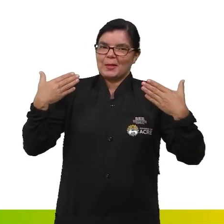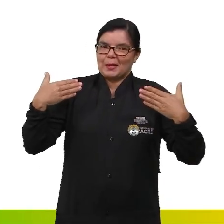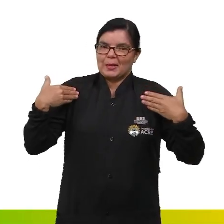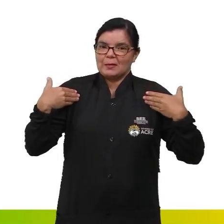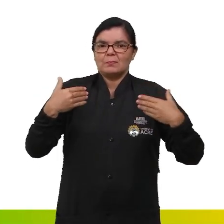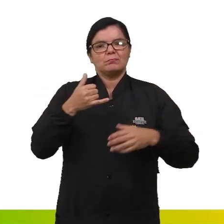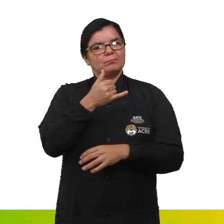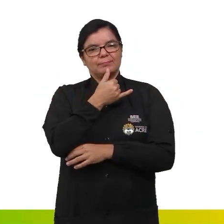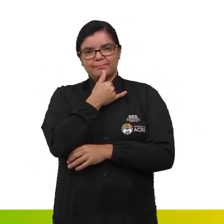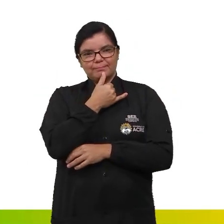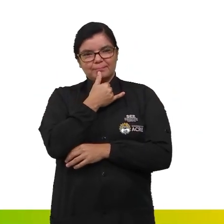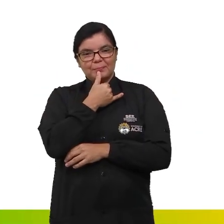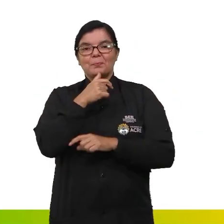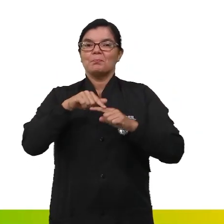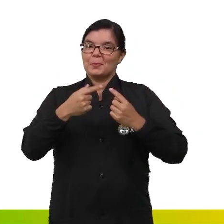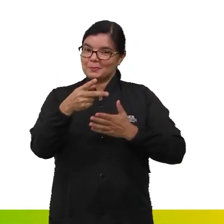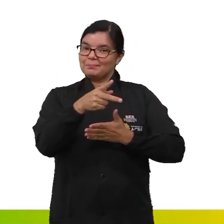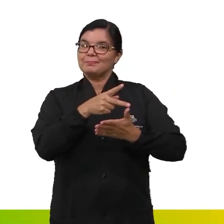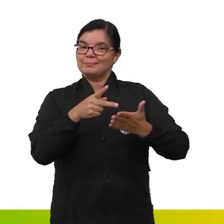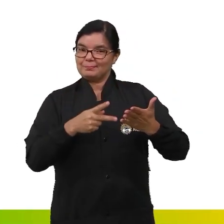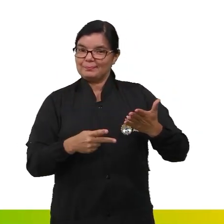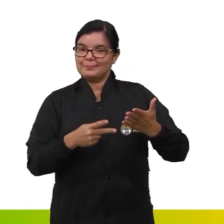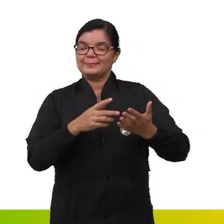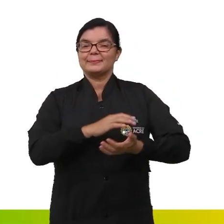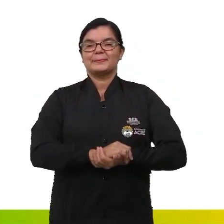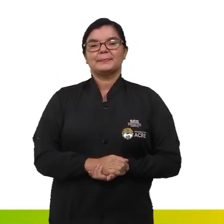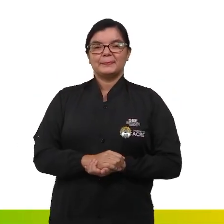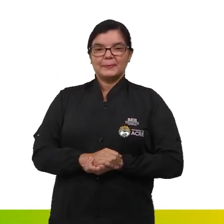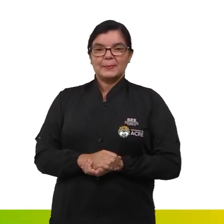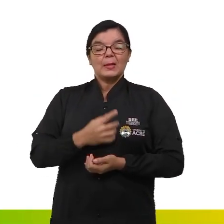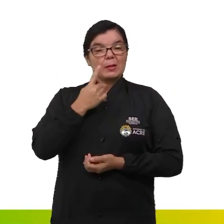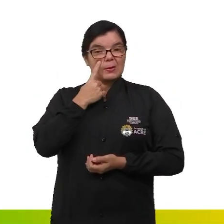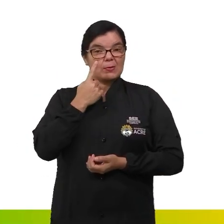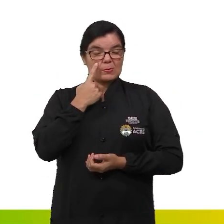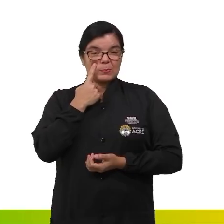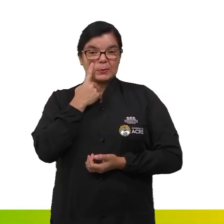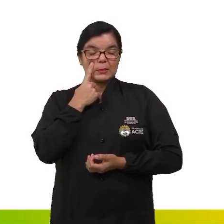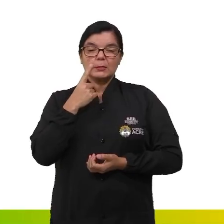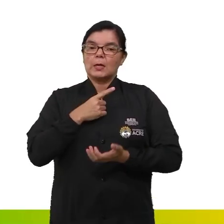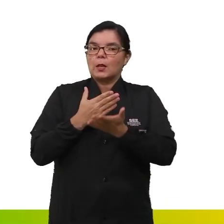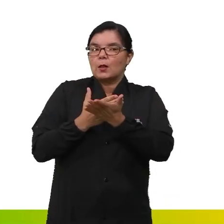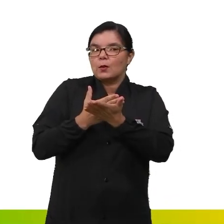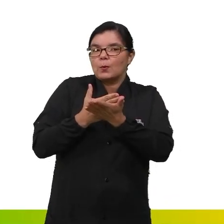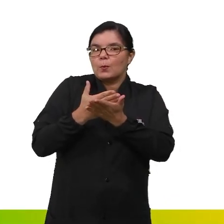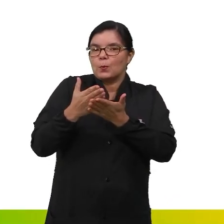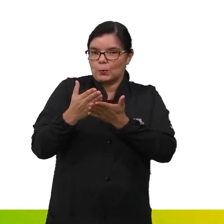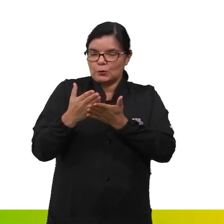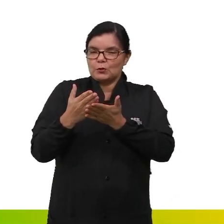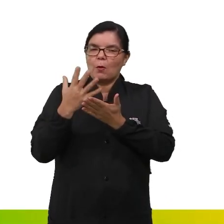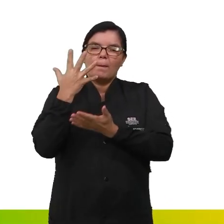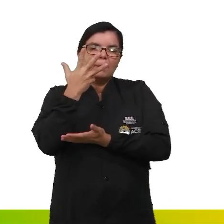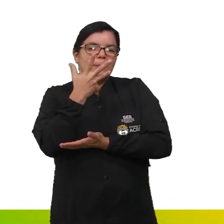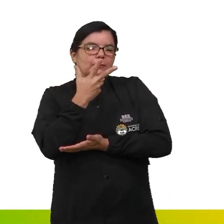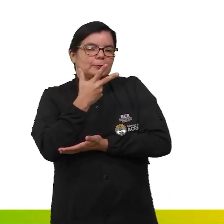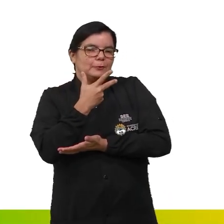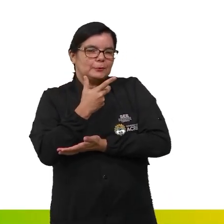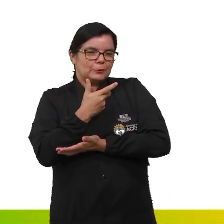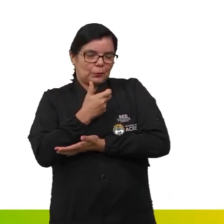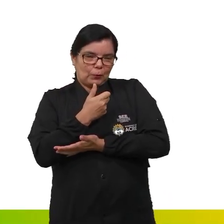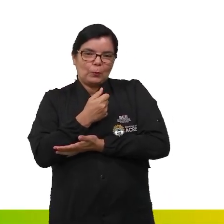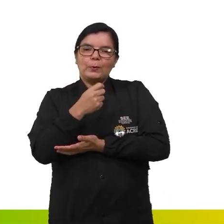sou alegre nem triste, sou poeta. Observa que ele começa aqui bonitinho,